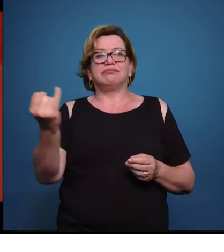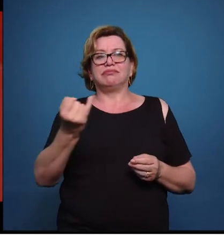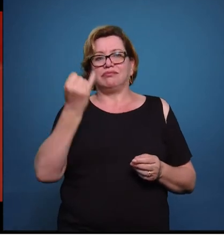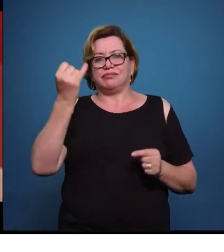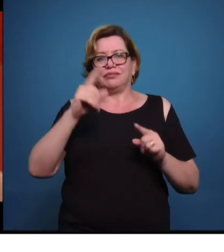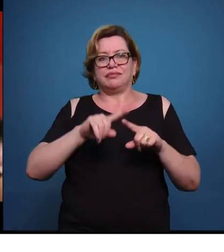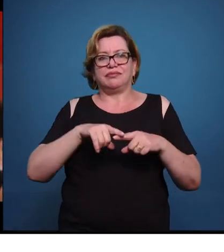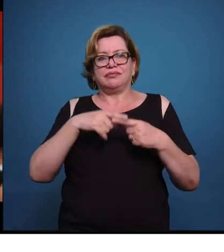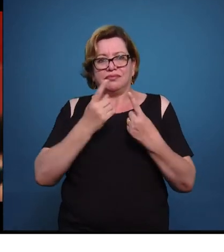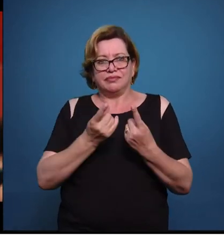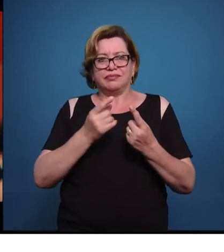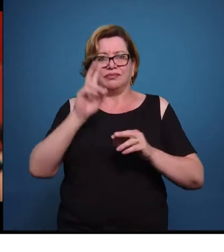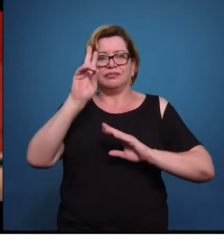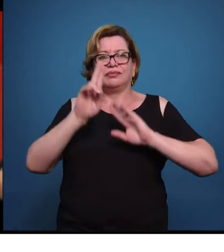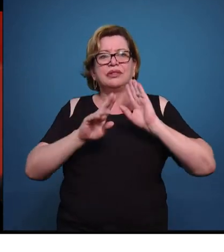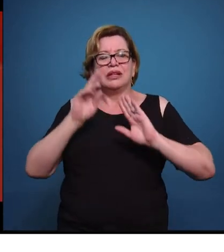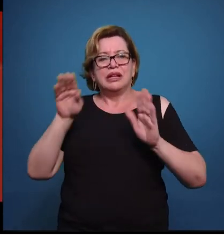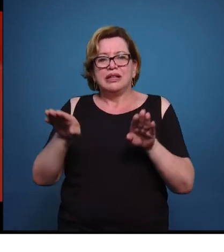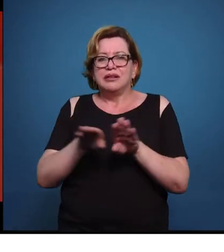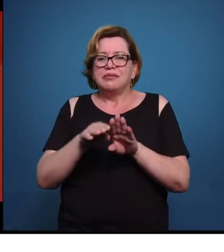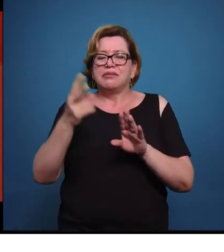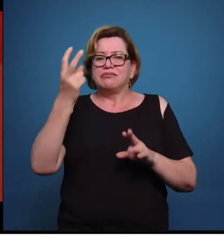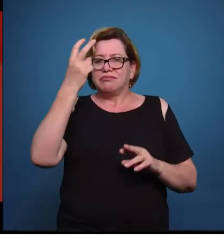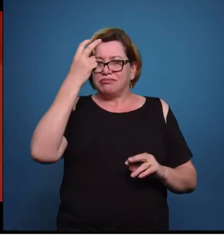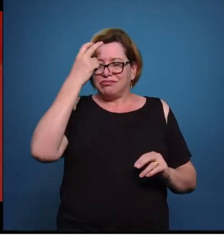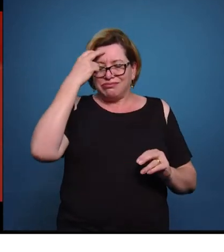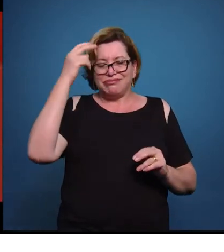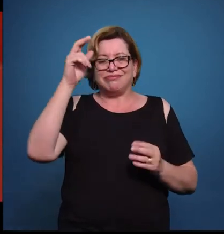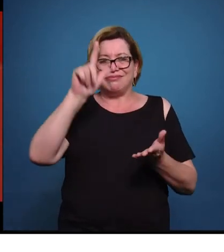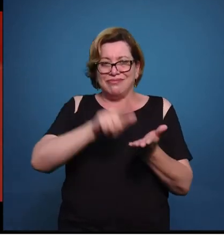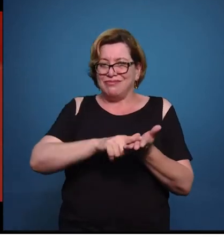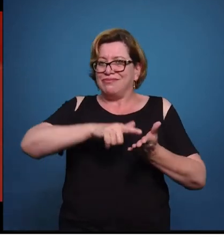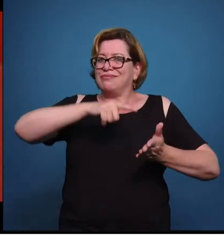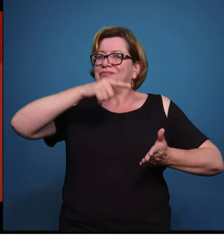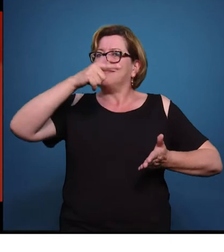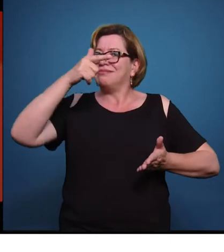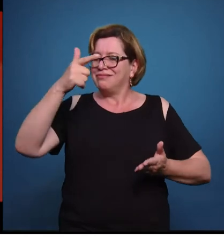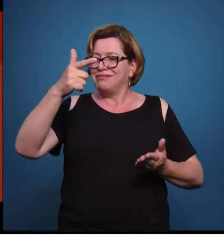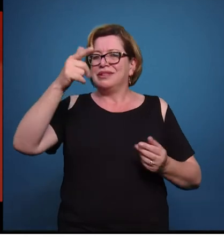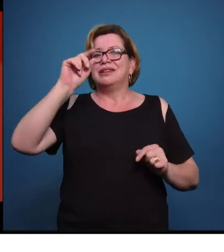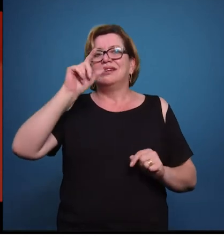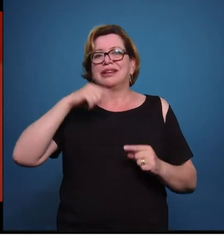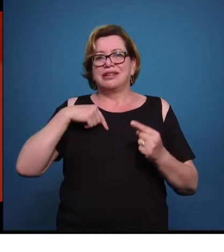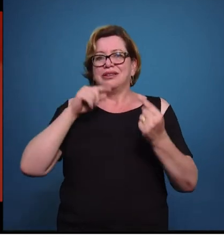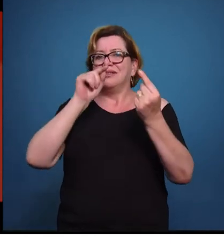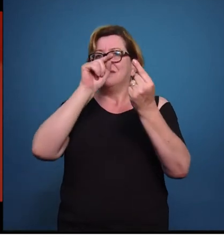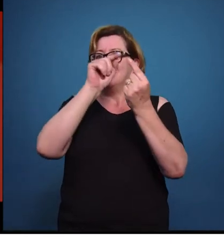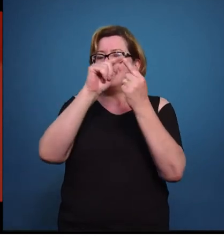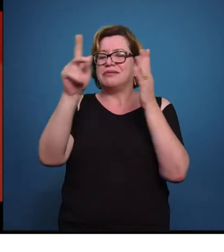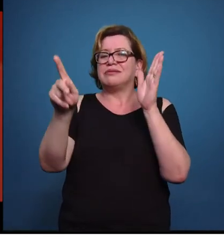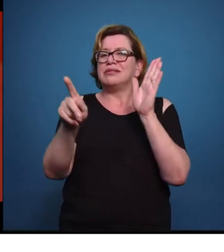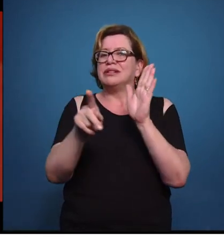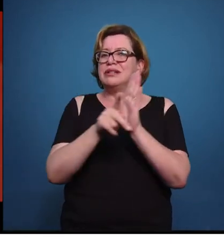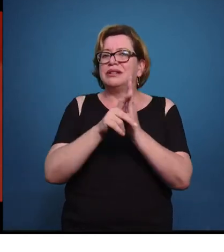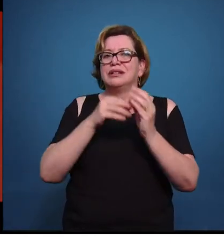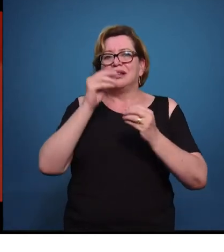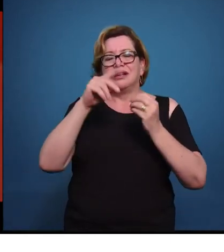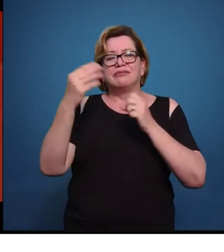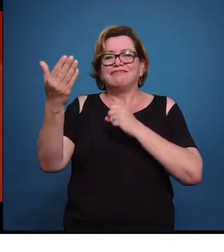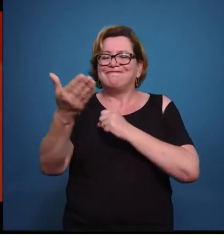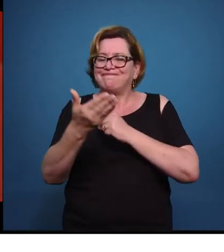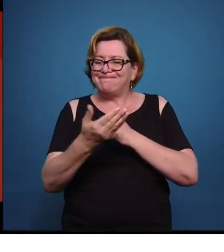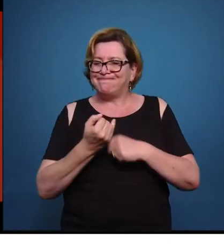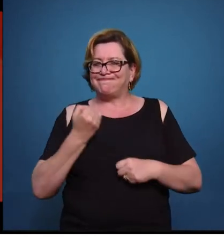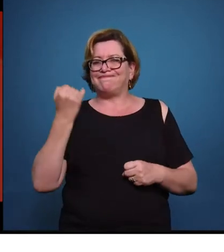mas consumir conteúdos culturais através dos meios de comunicação, sobretudo impressos, que é o objetivo da nossa série, é algo